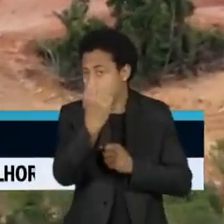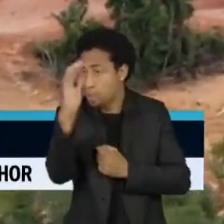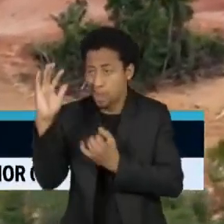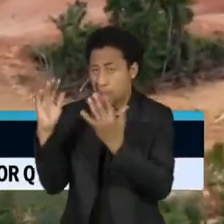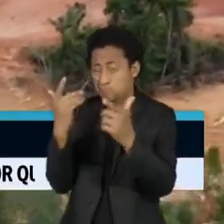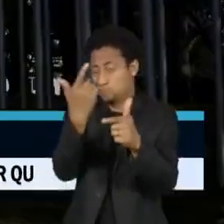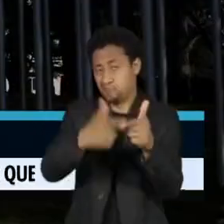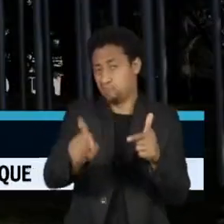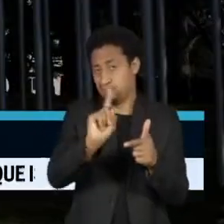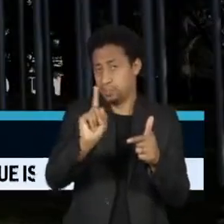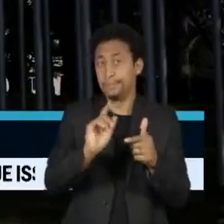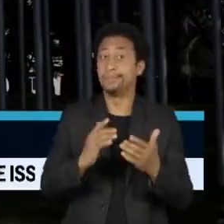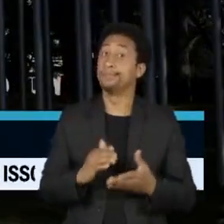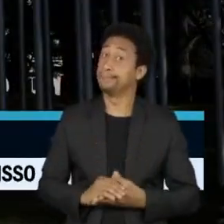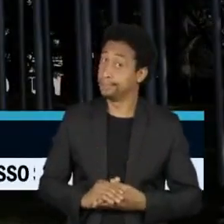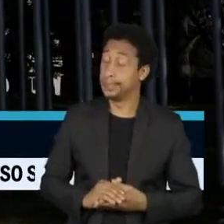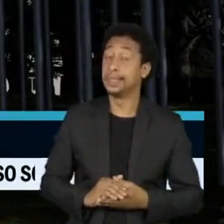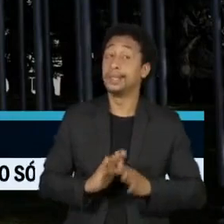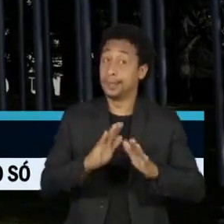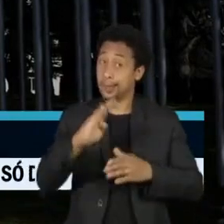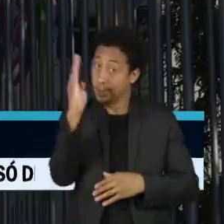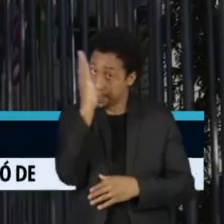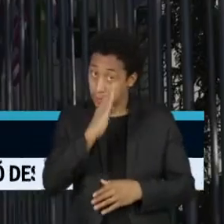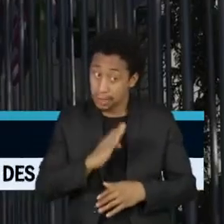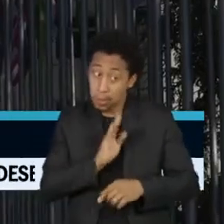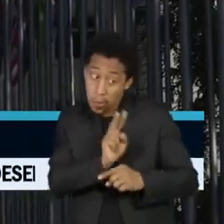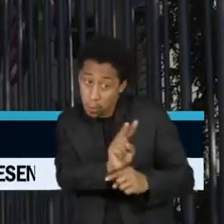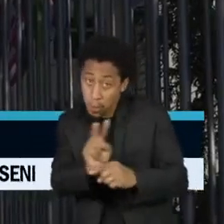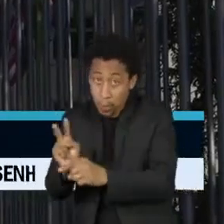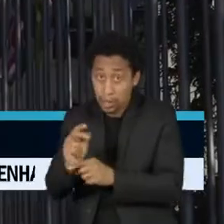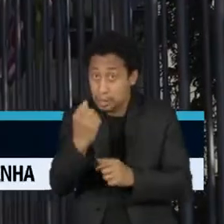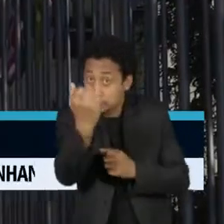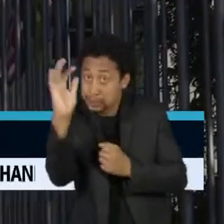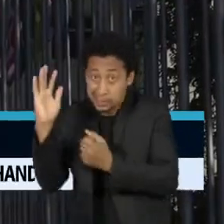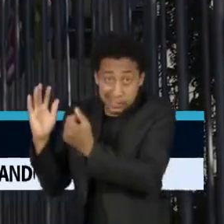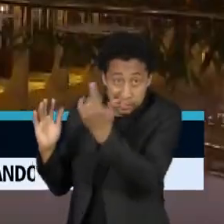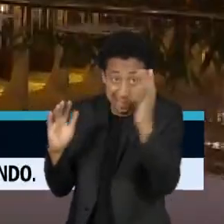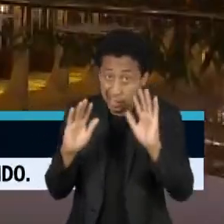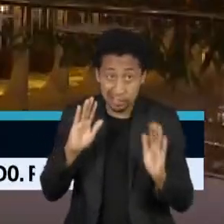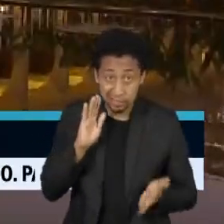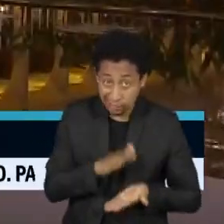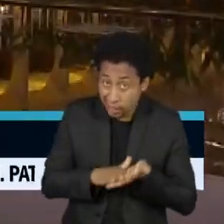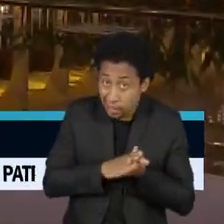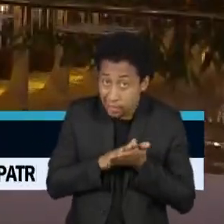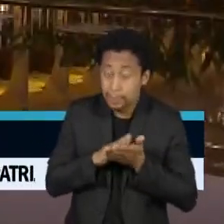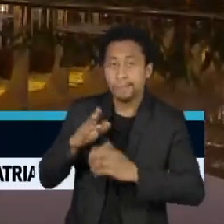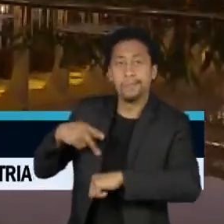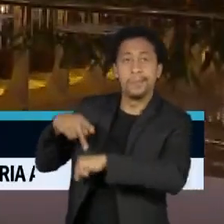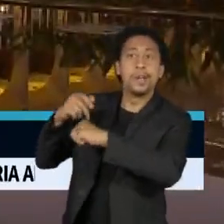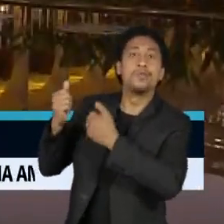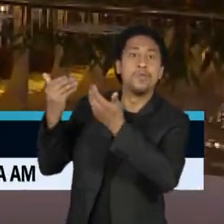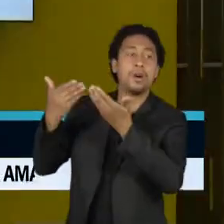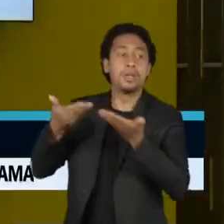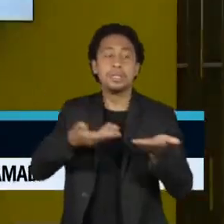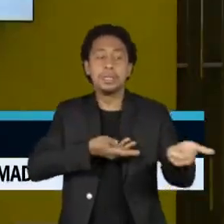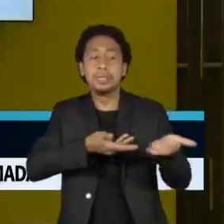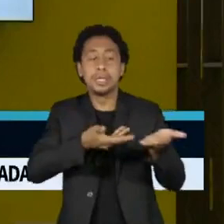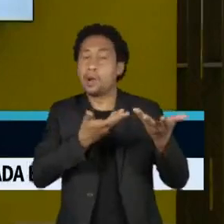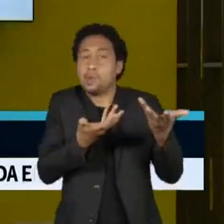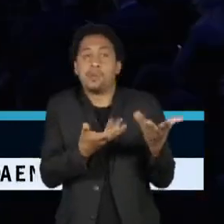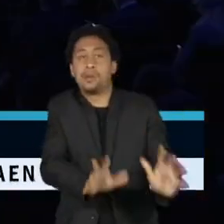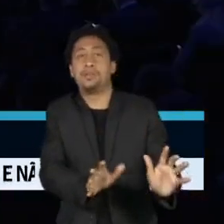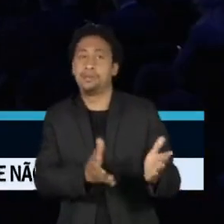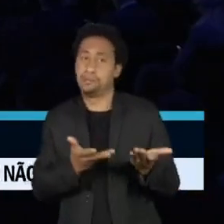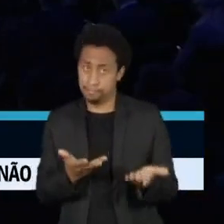a agenda brasileira trava o avanço das relações internacionais. Enquanto o governo pede para ingressar na